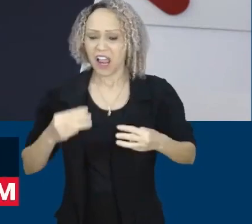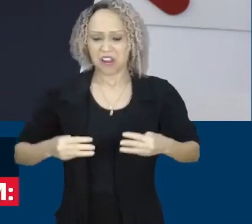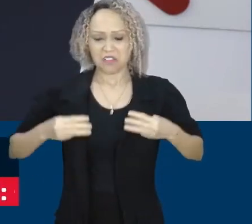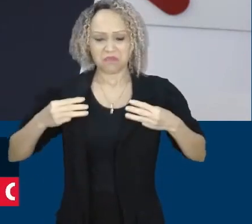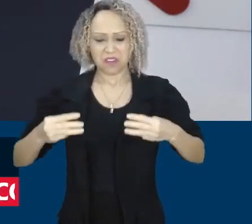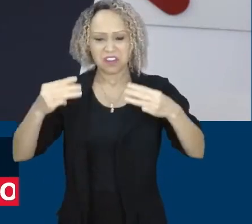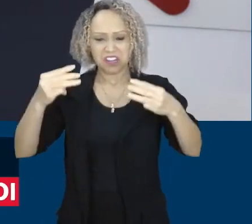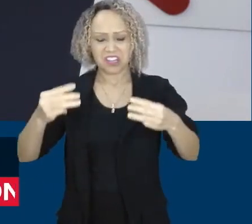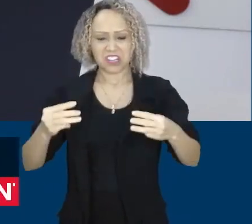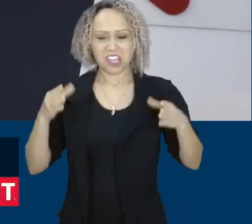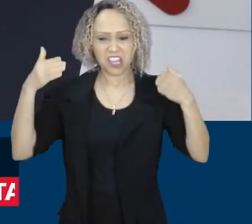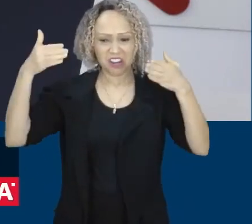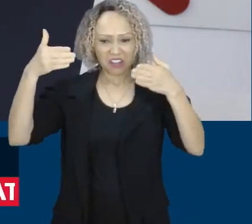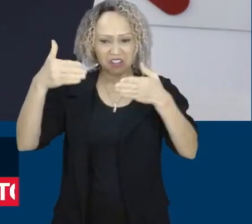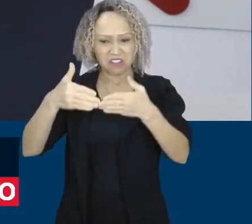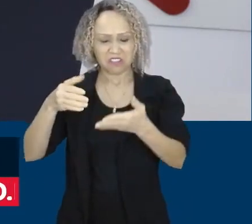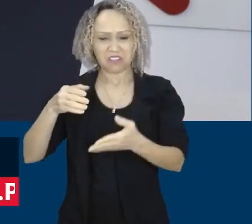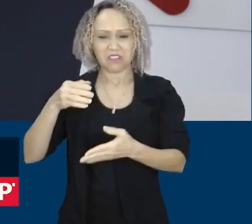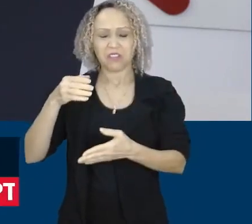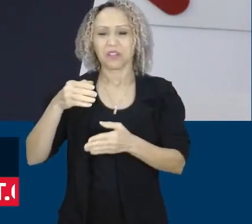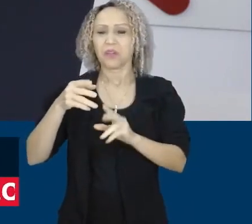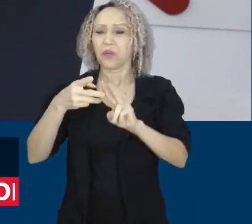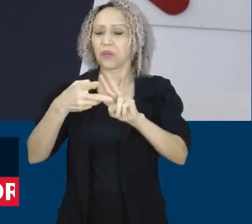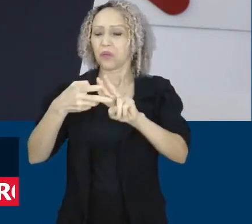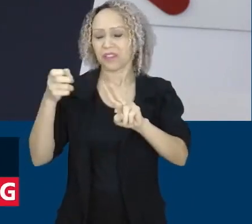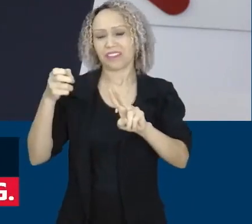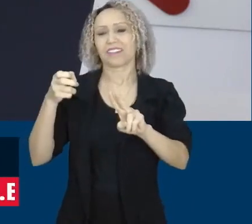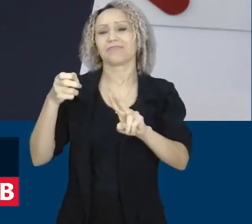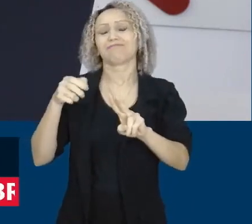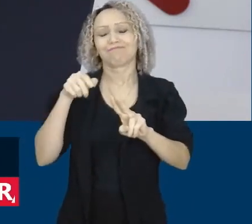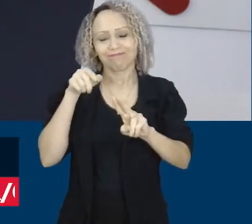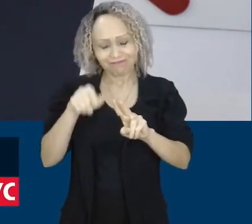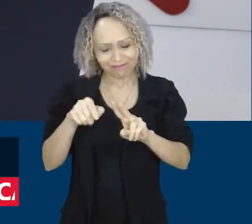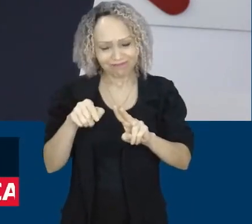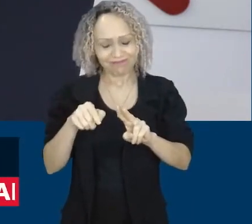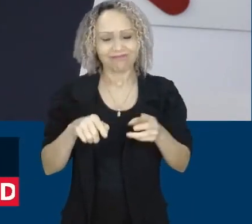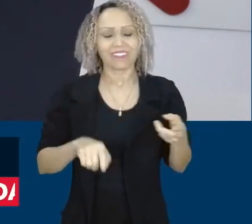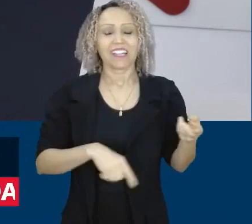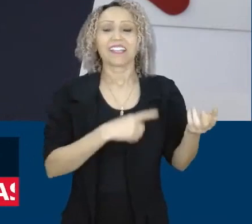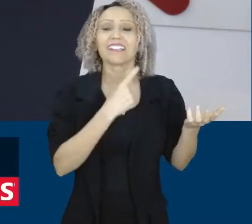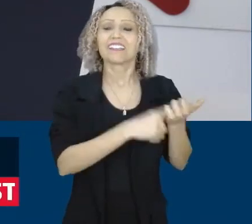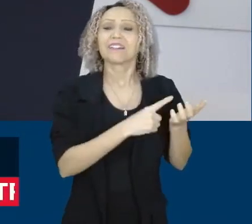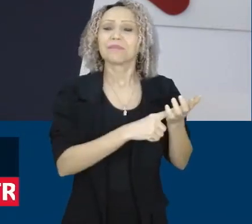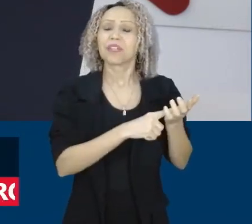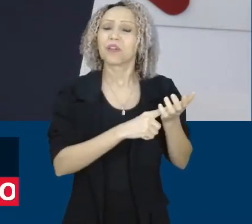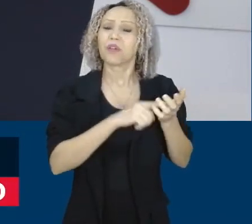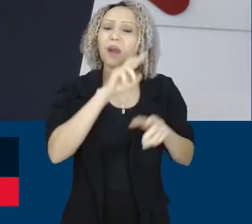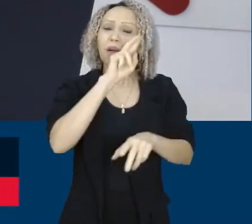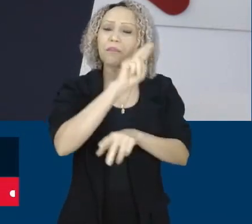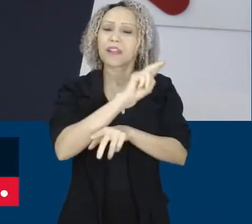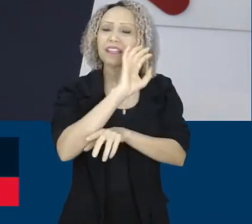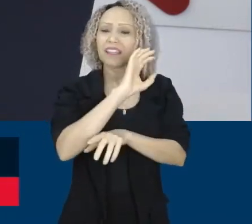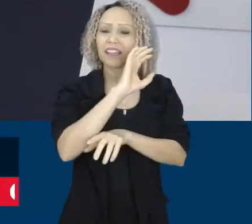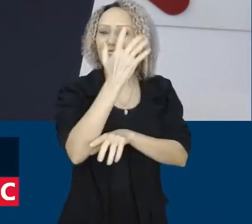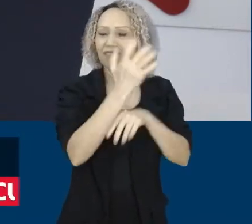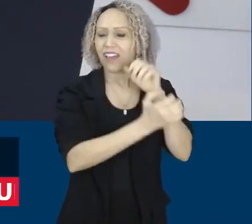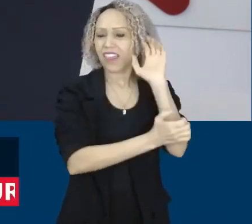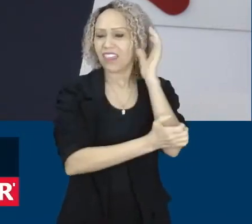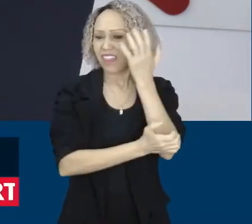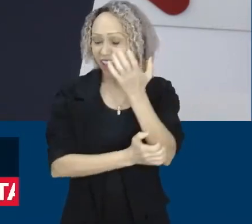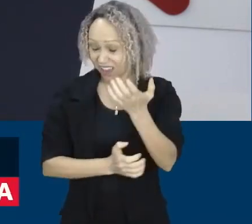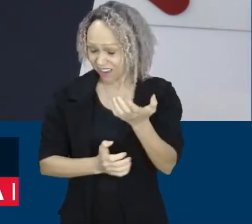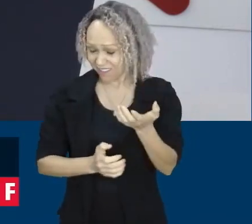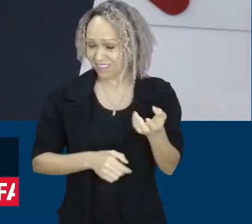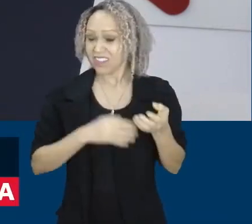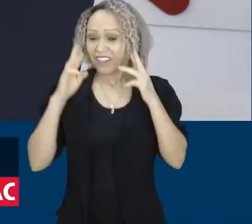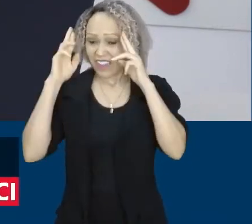isso. Isso é muito importante, esse compromisso do presidente Lula com a preservação e também com o respeito aos direitos humanos, né? Os povos indígenas